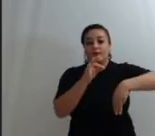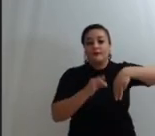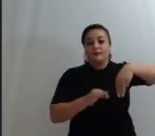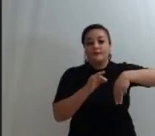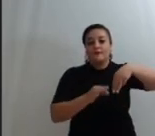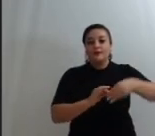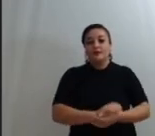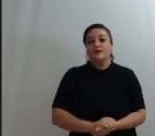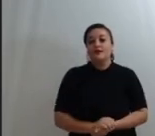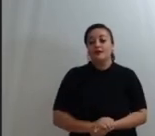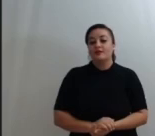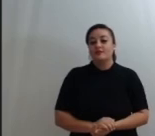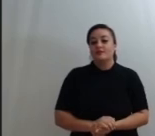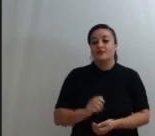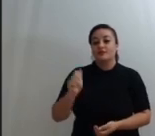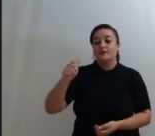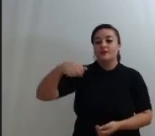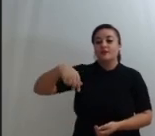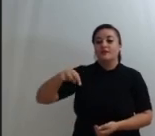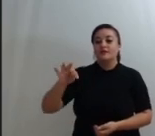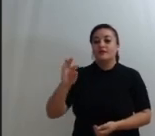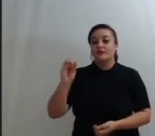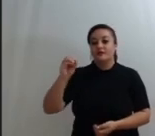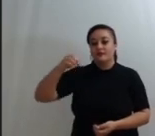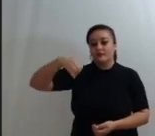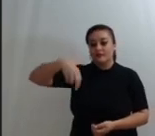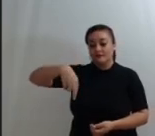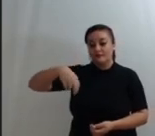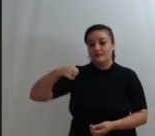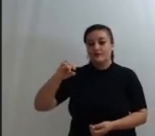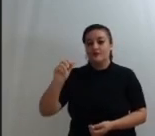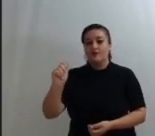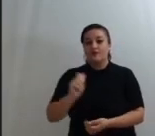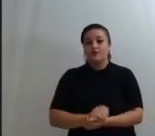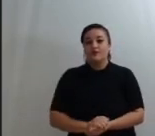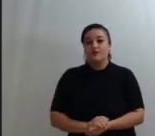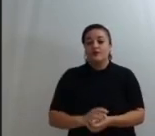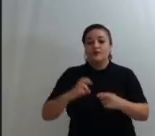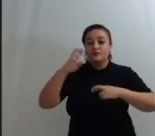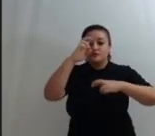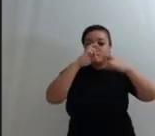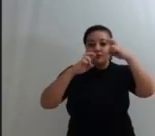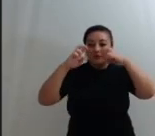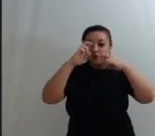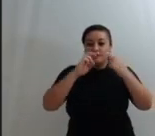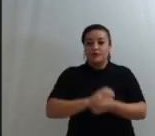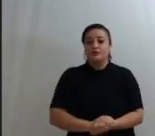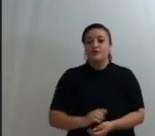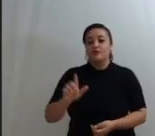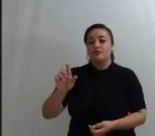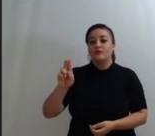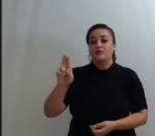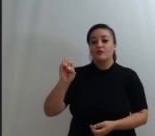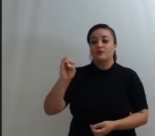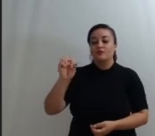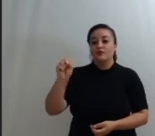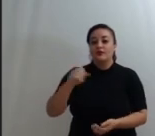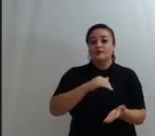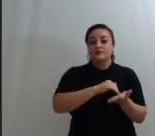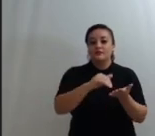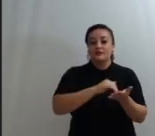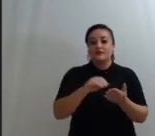Palheiro. Subprocurador-Geral da República, Excelentíssimo Senhor Dr. Luiz Augusto dos Santos Lima. Secretário Eliseu